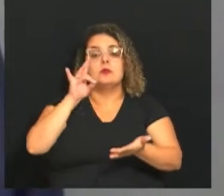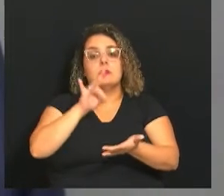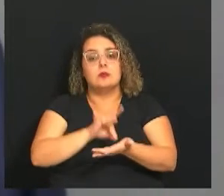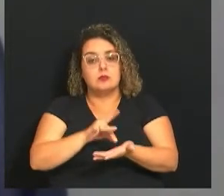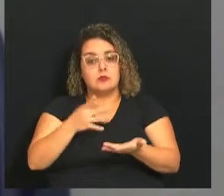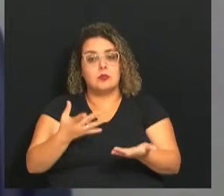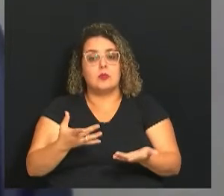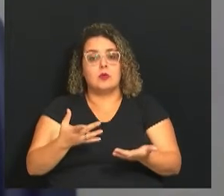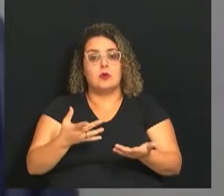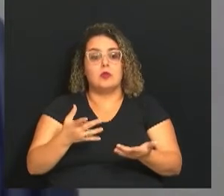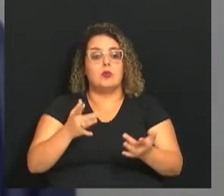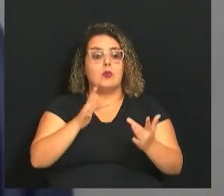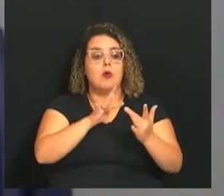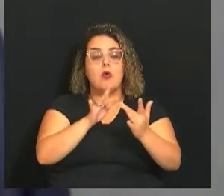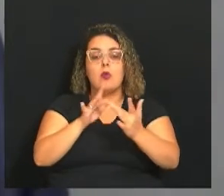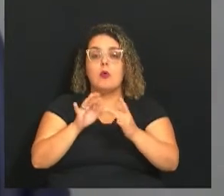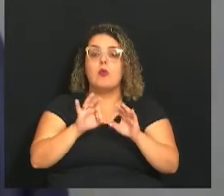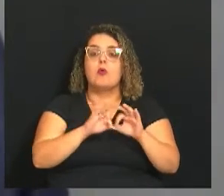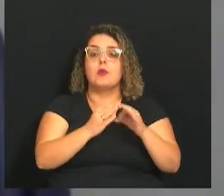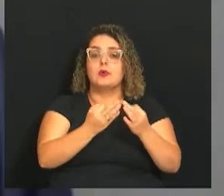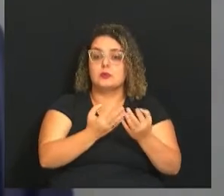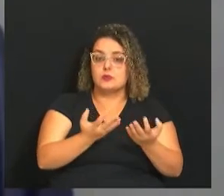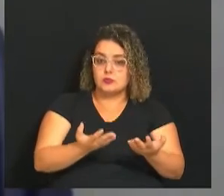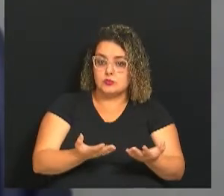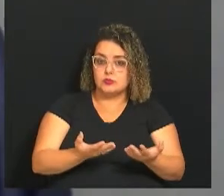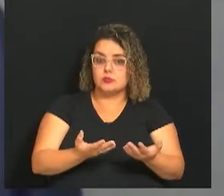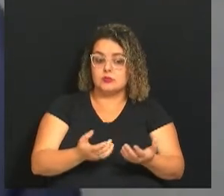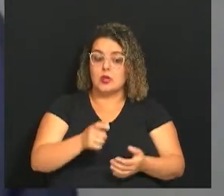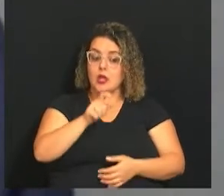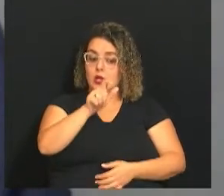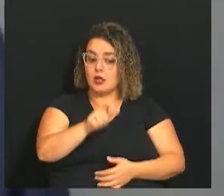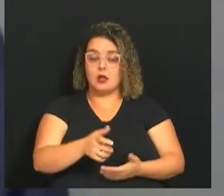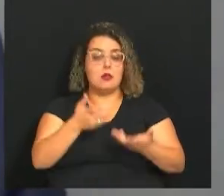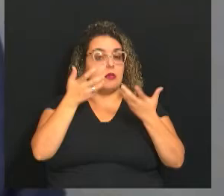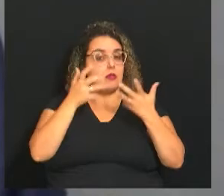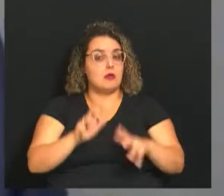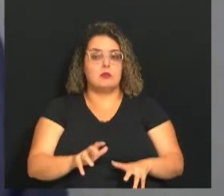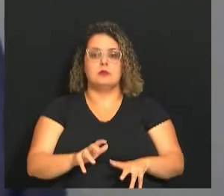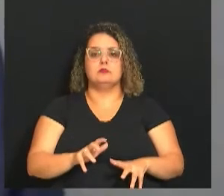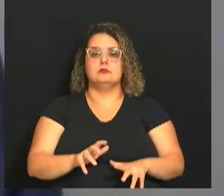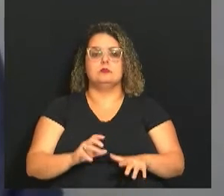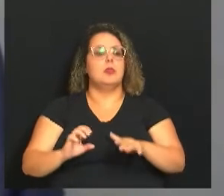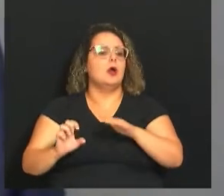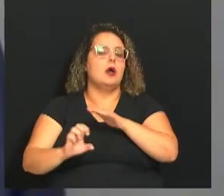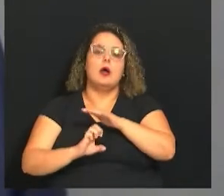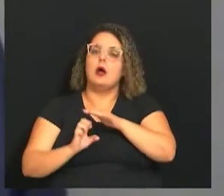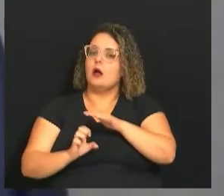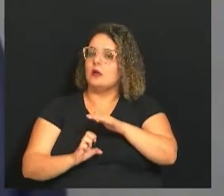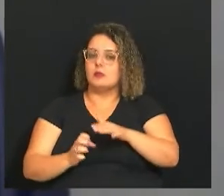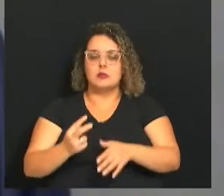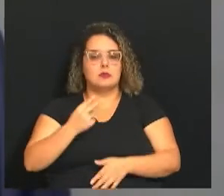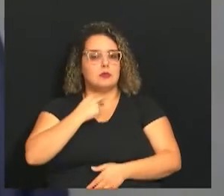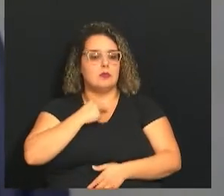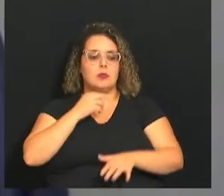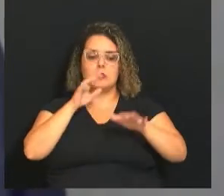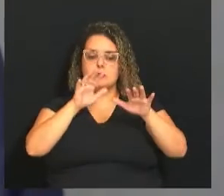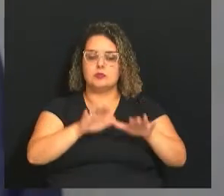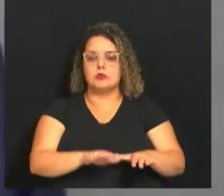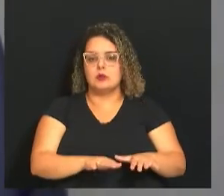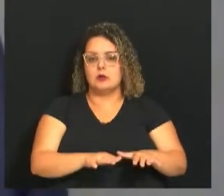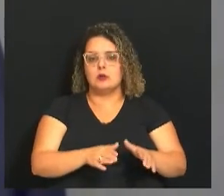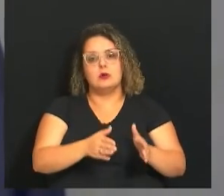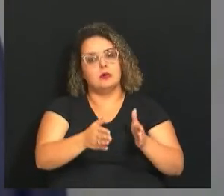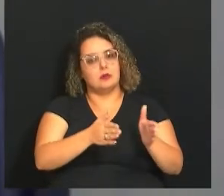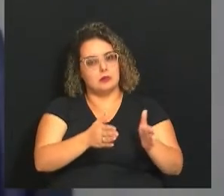contato familiar, e o funcionário se negar ao tratamento, a empresa não tem mais condições de mantê-lo. E nessa situação, a